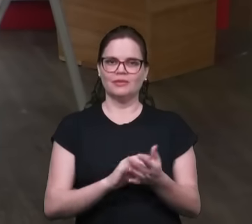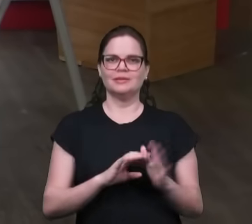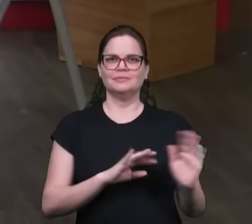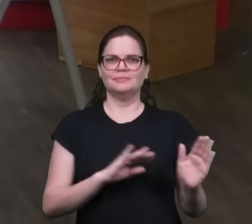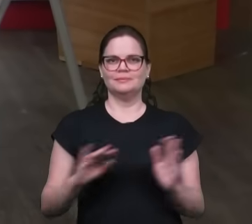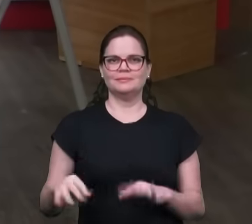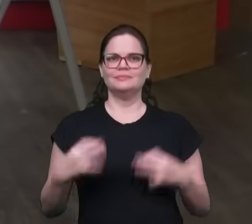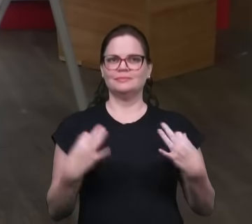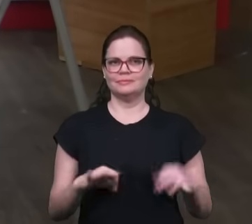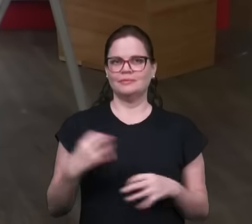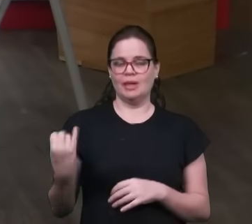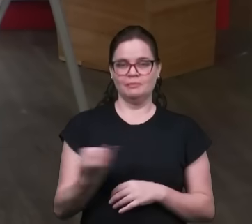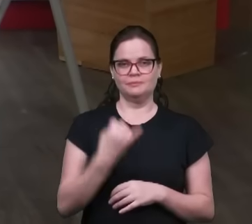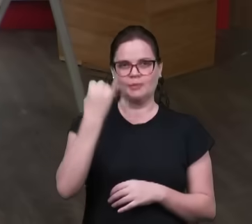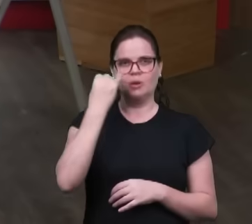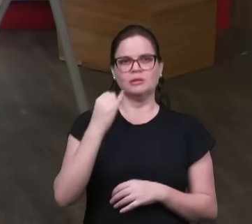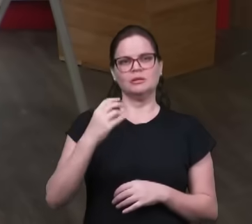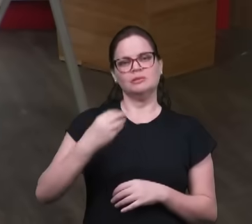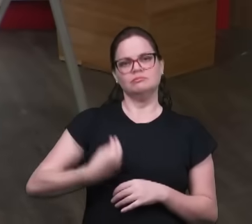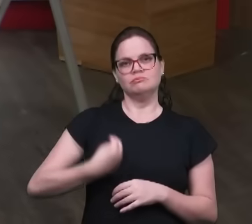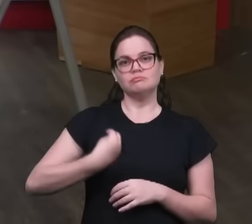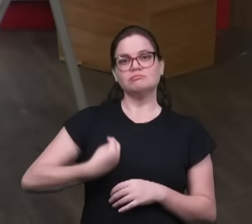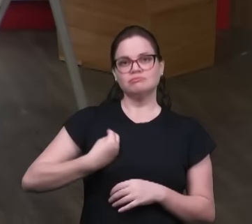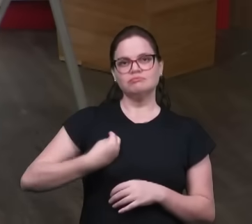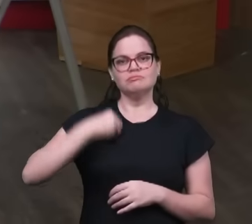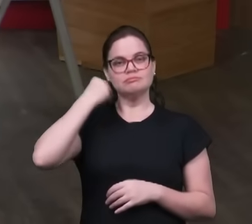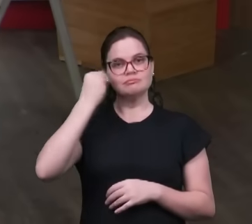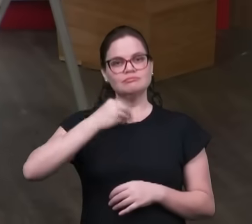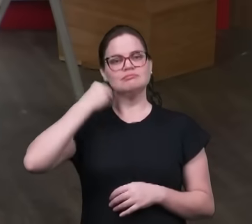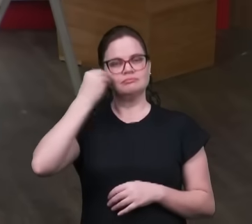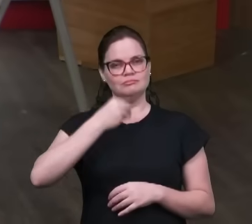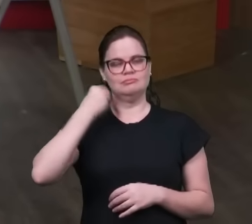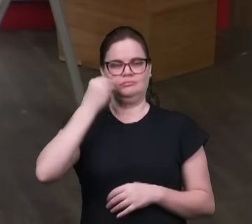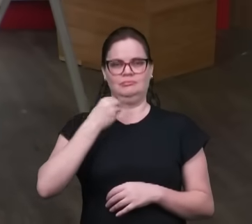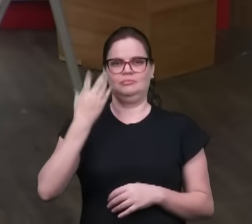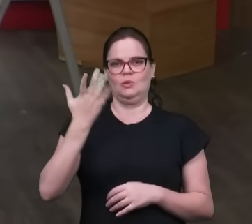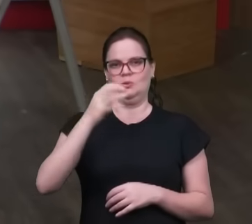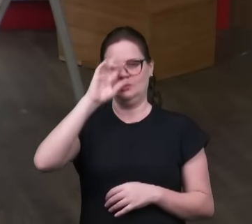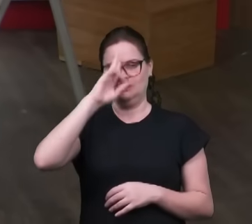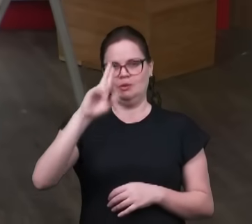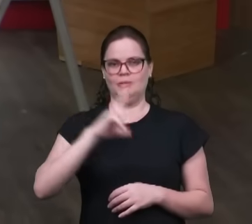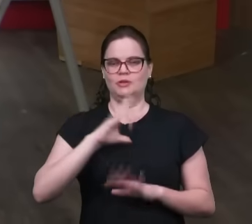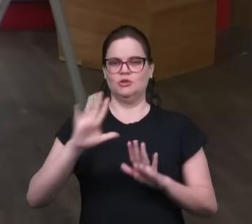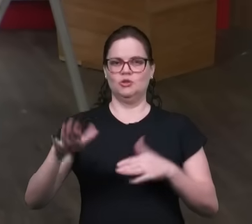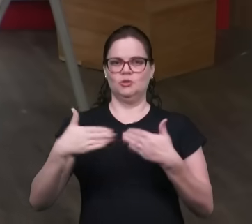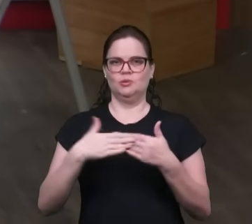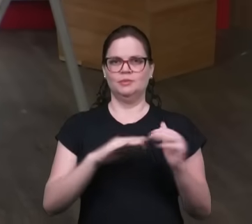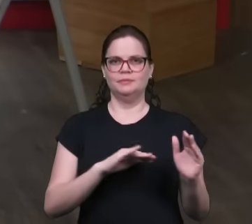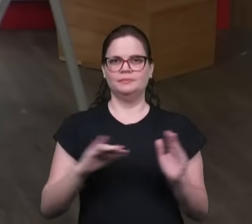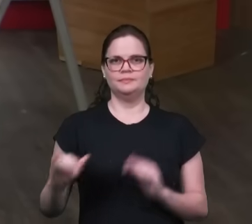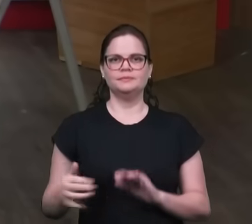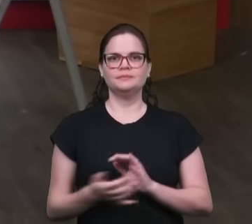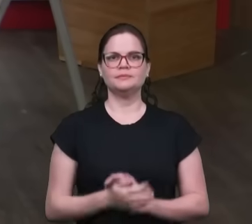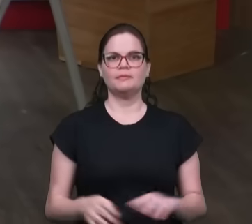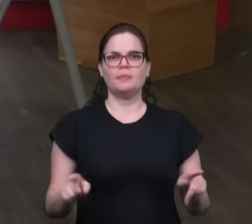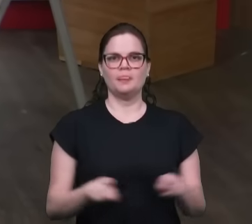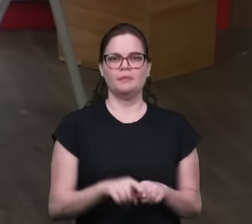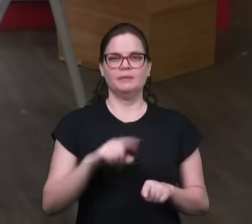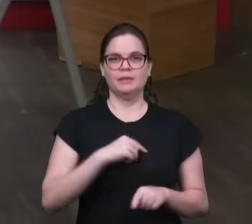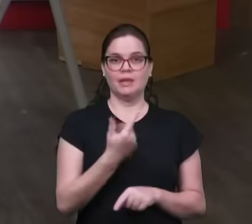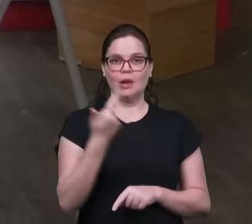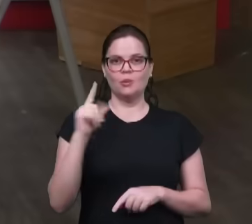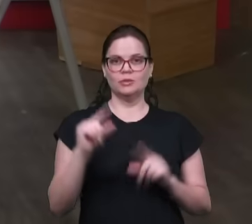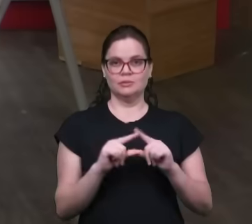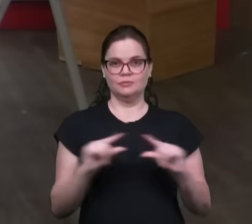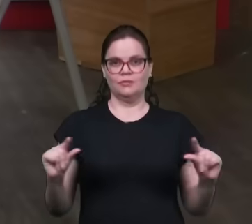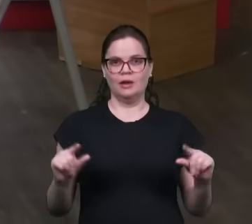Isso é importante, viver isso, né? Viver essa experiência pessoal. É verdade. Agora, a outra expressão, né, que é usada